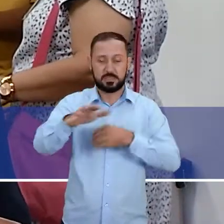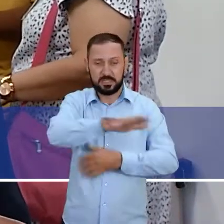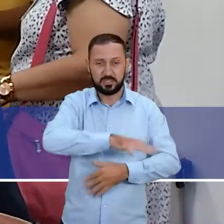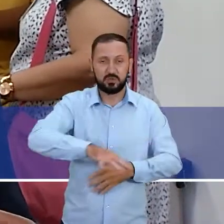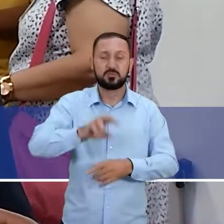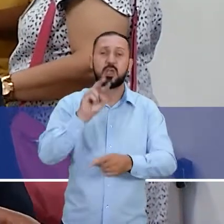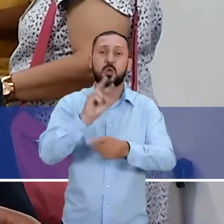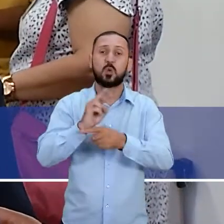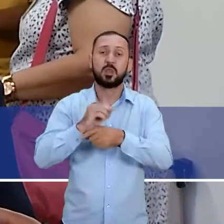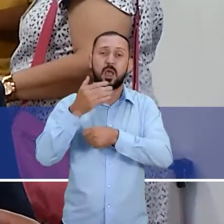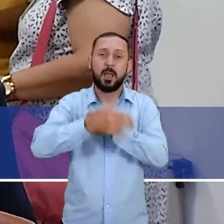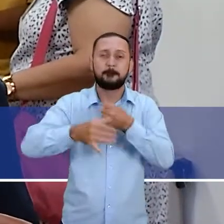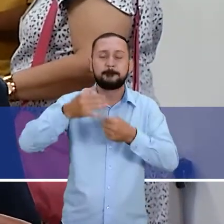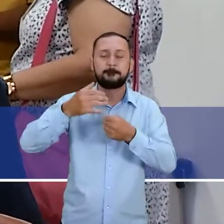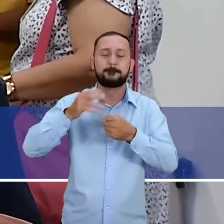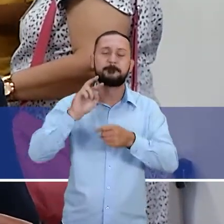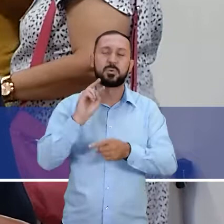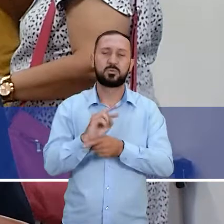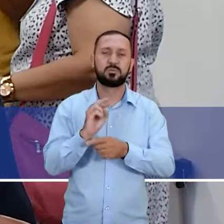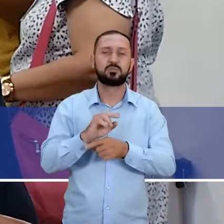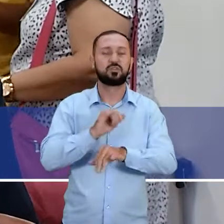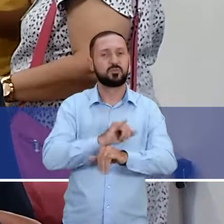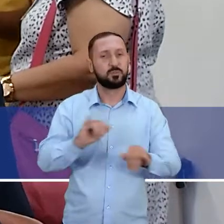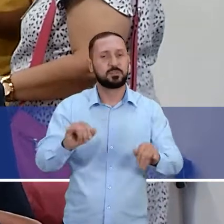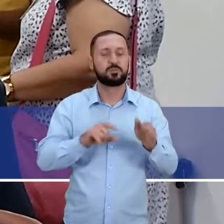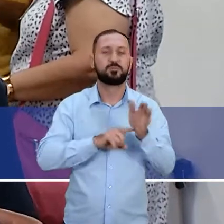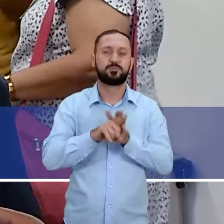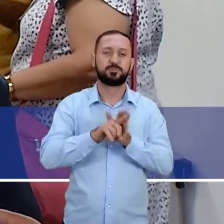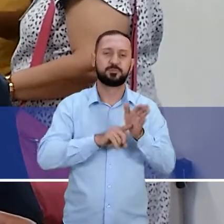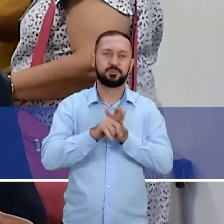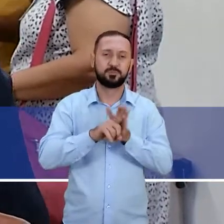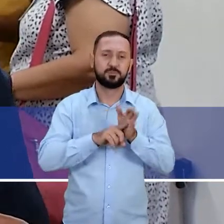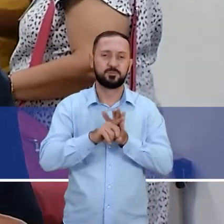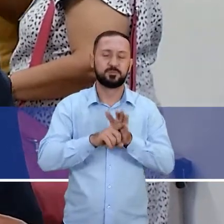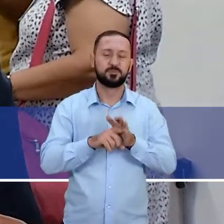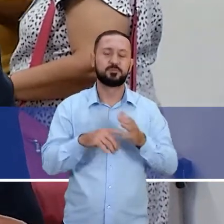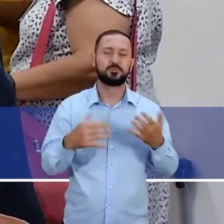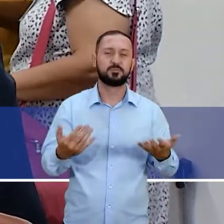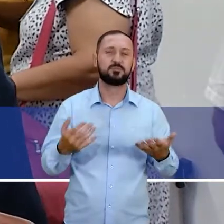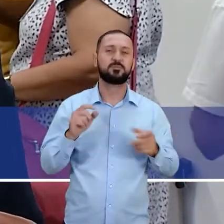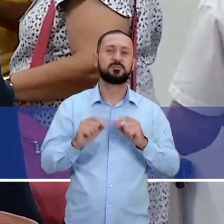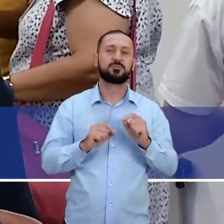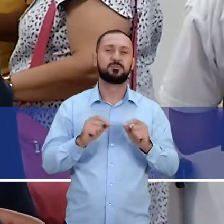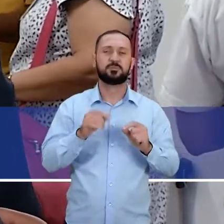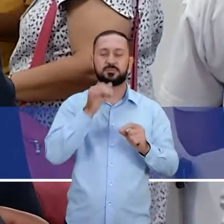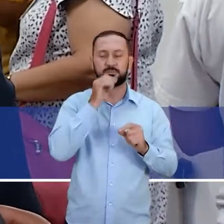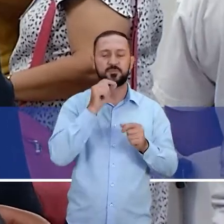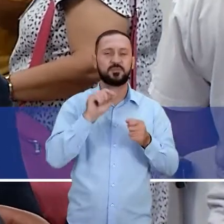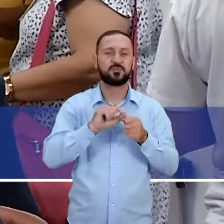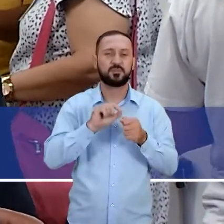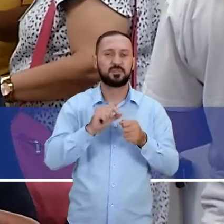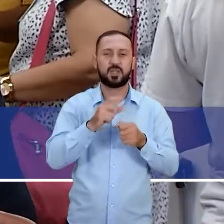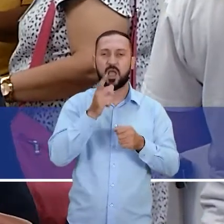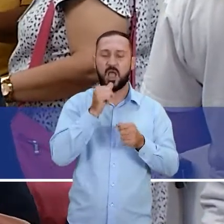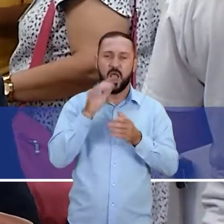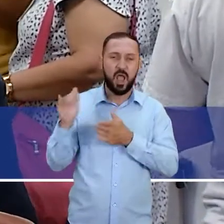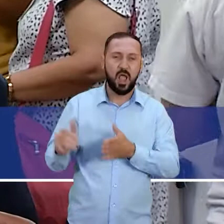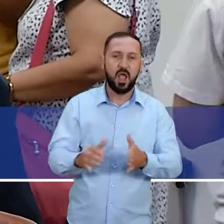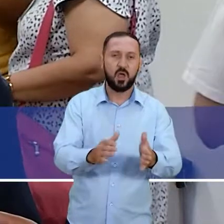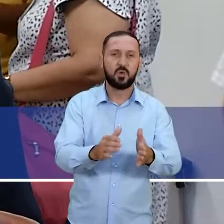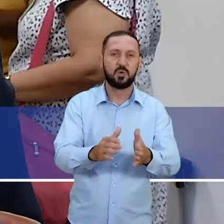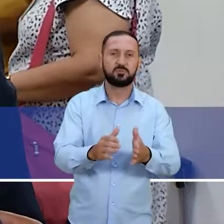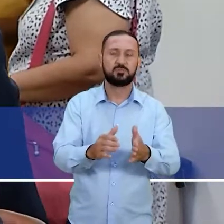preservação dessa área, que é uma fonte de informações, de pesquisa, enfim, de produção de